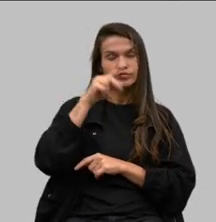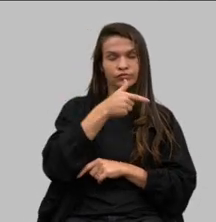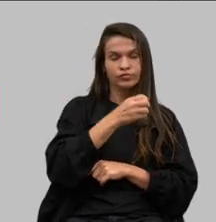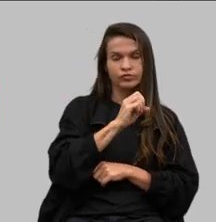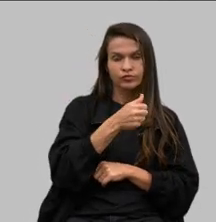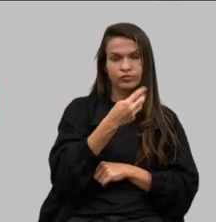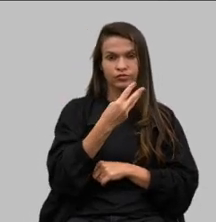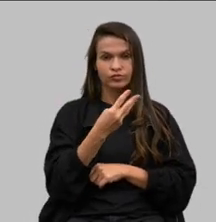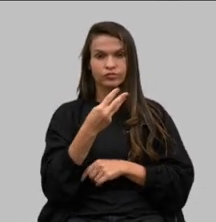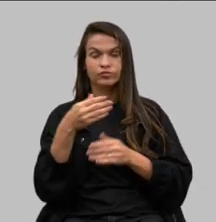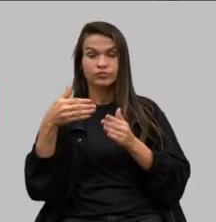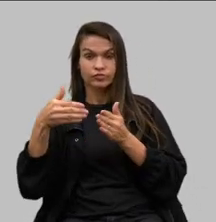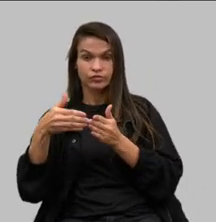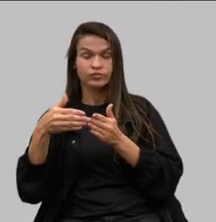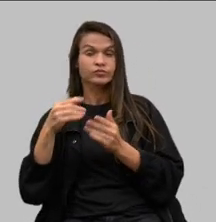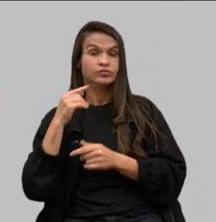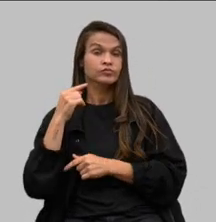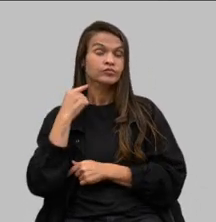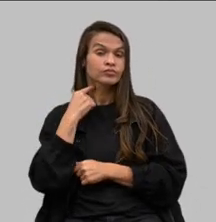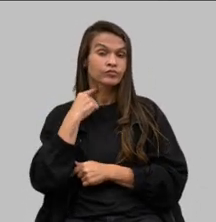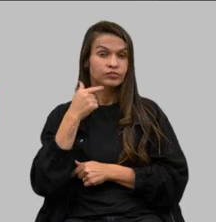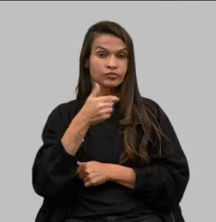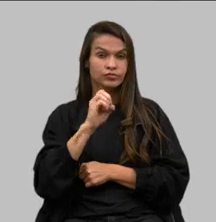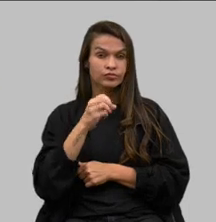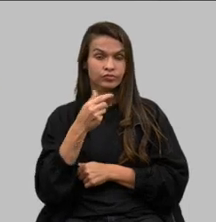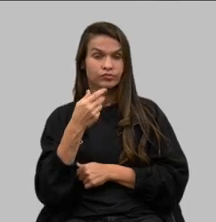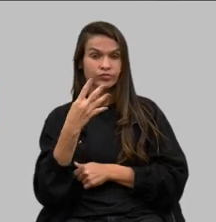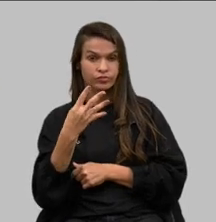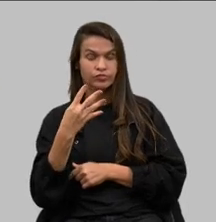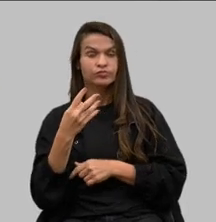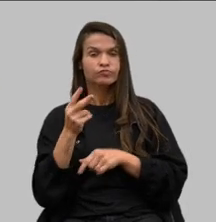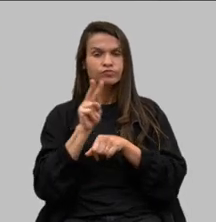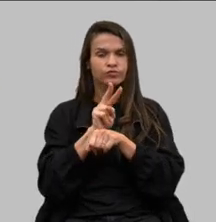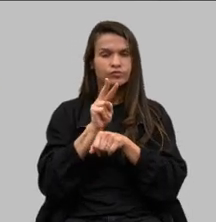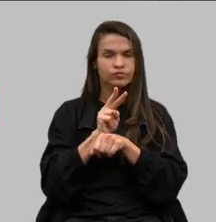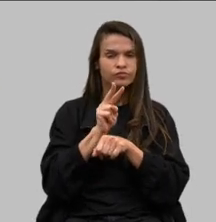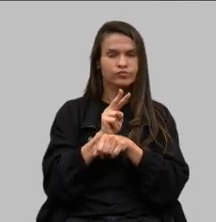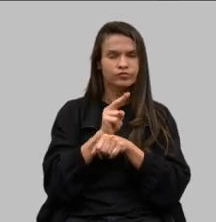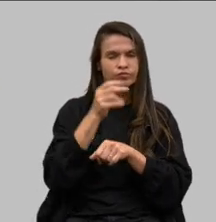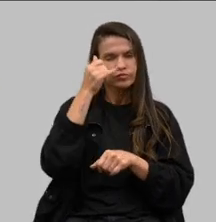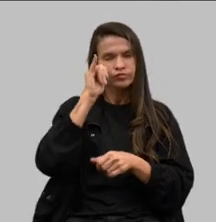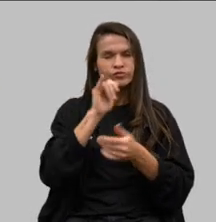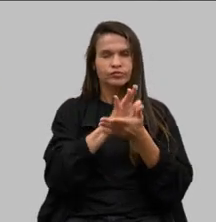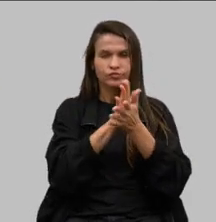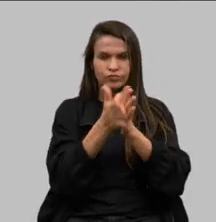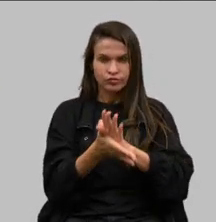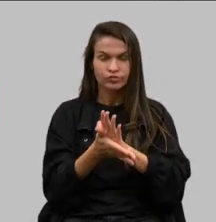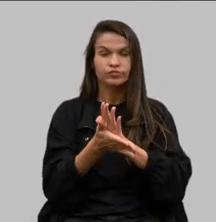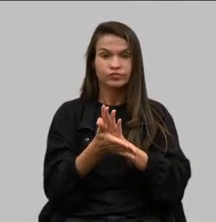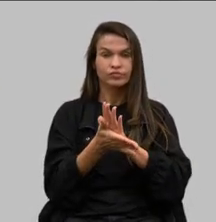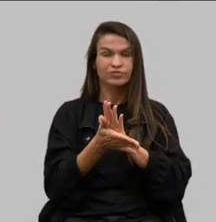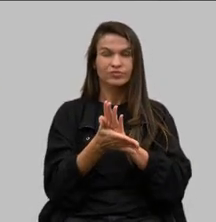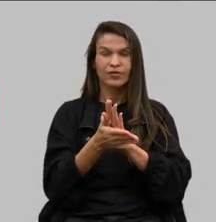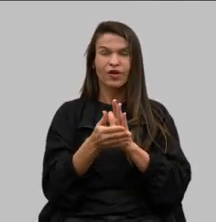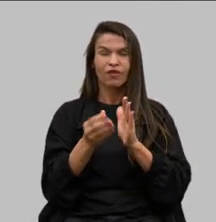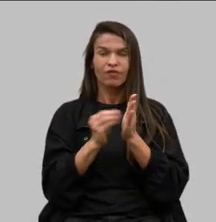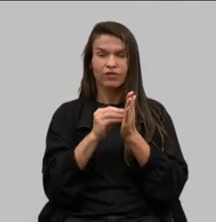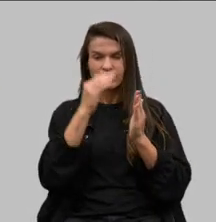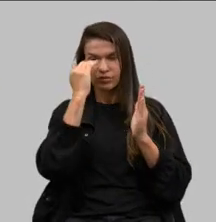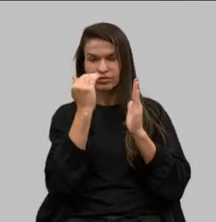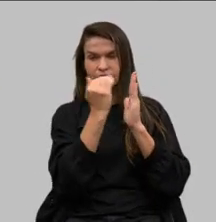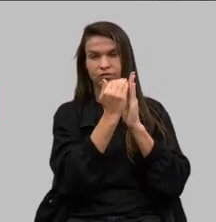de 2024 das fiscalizações focadas no desmatamento ilegal no estado de Minas Gerais e nós